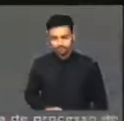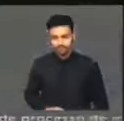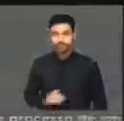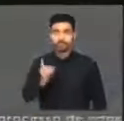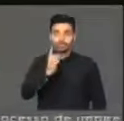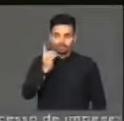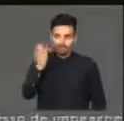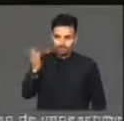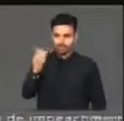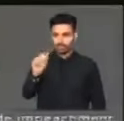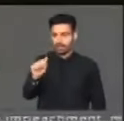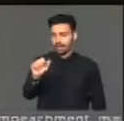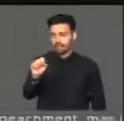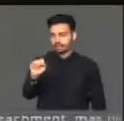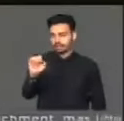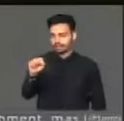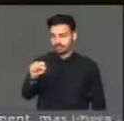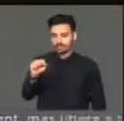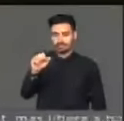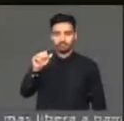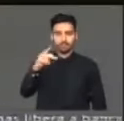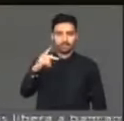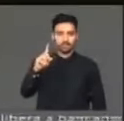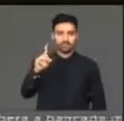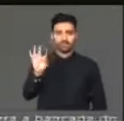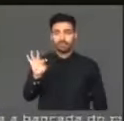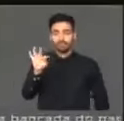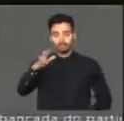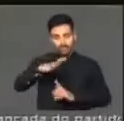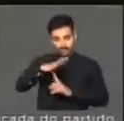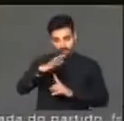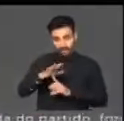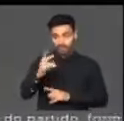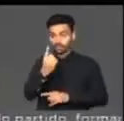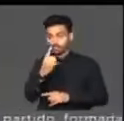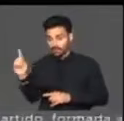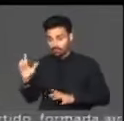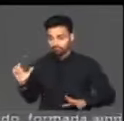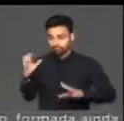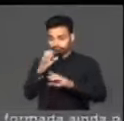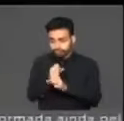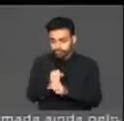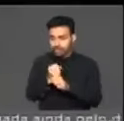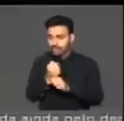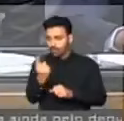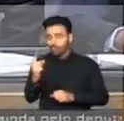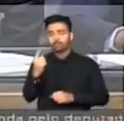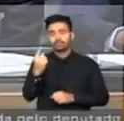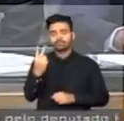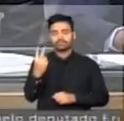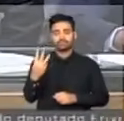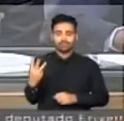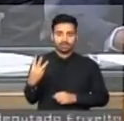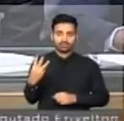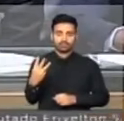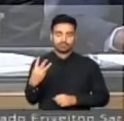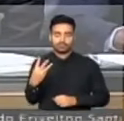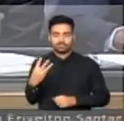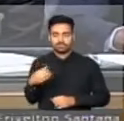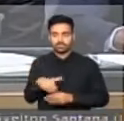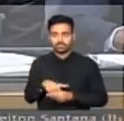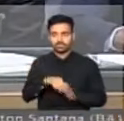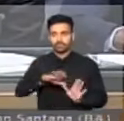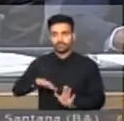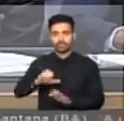Assis do Couto, PDT do Paraná. Não. Total, 23 votos. Christiane de Souza